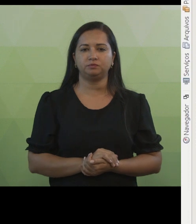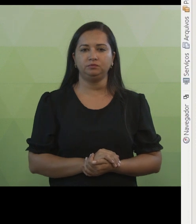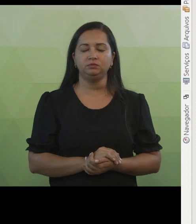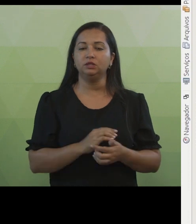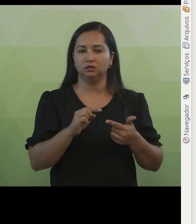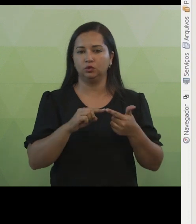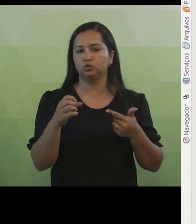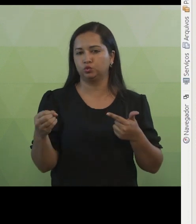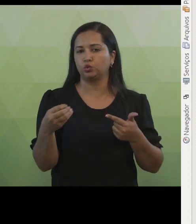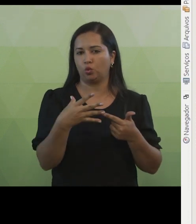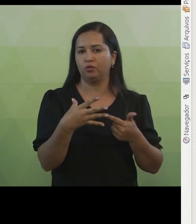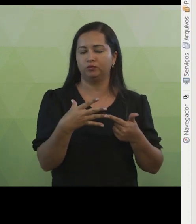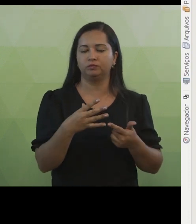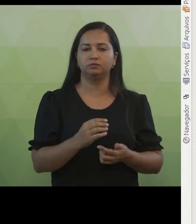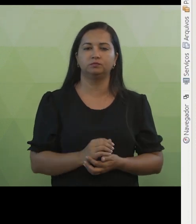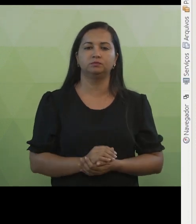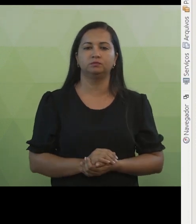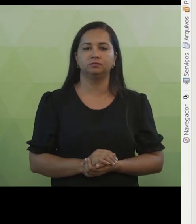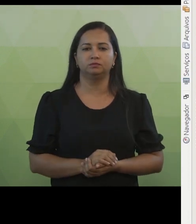novo funcionário.